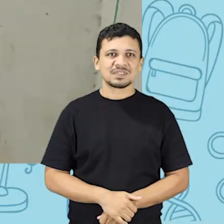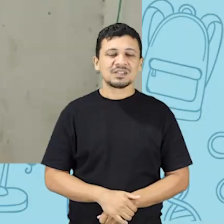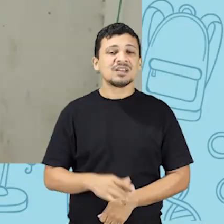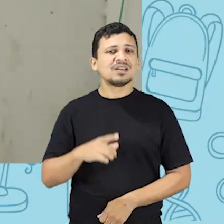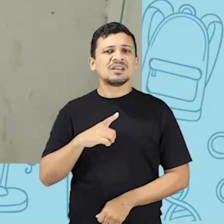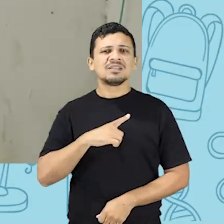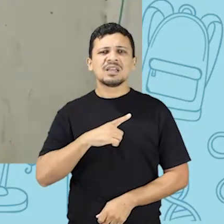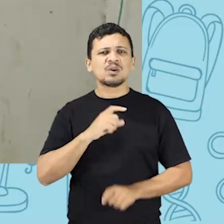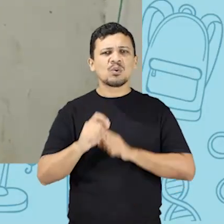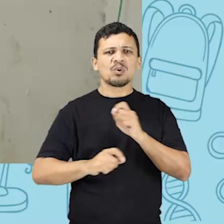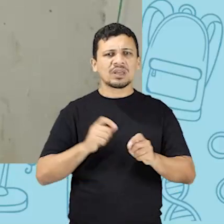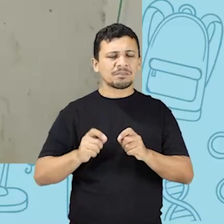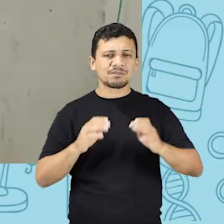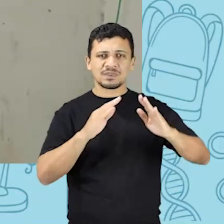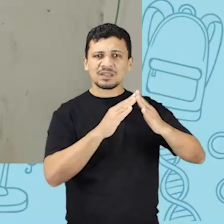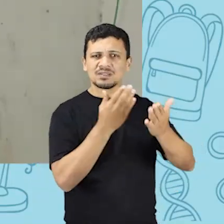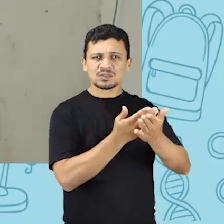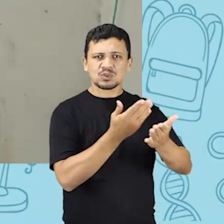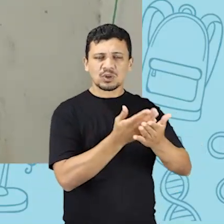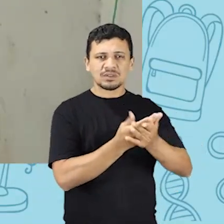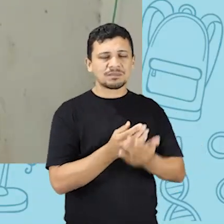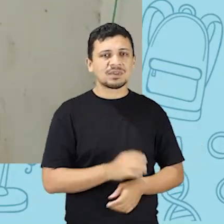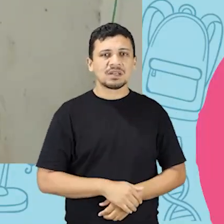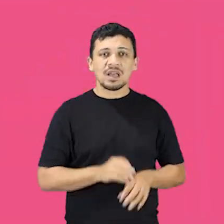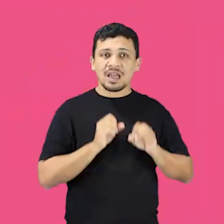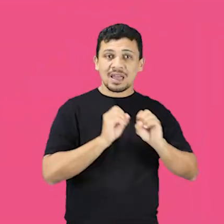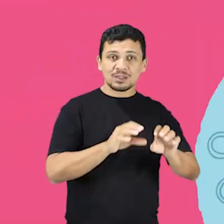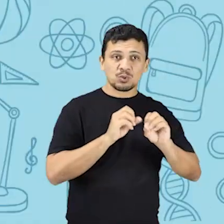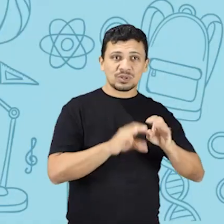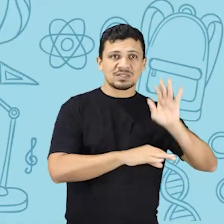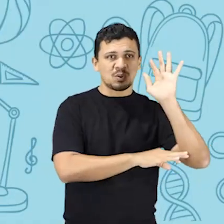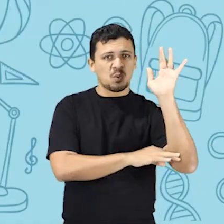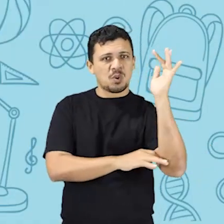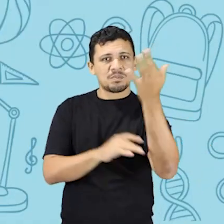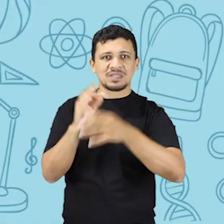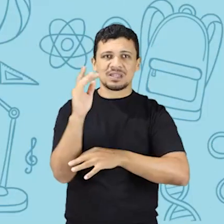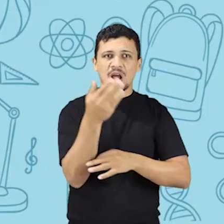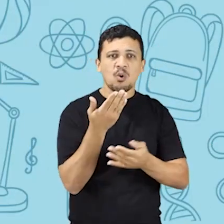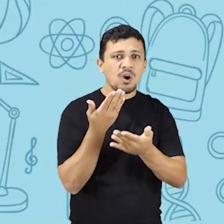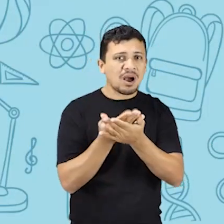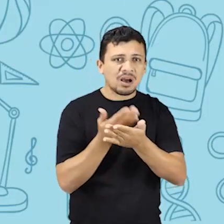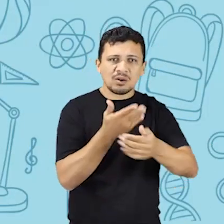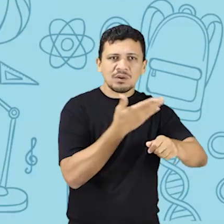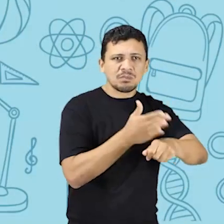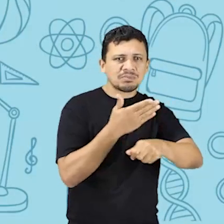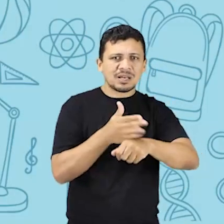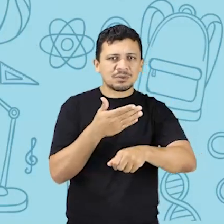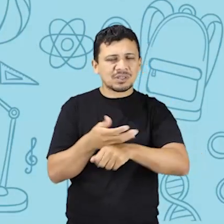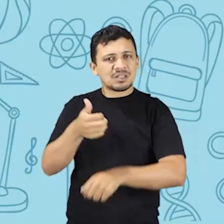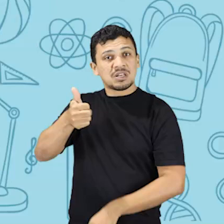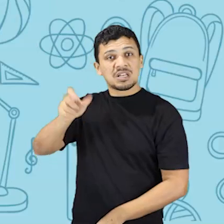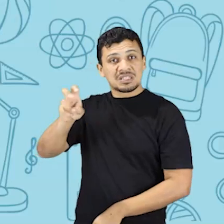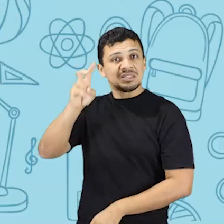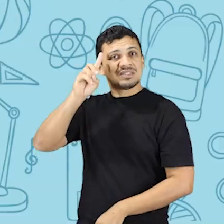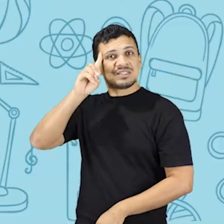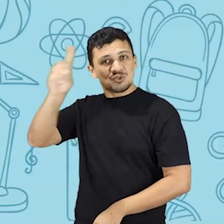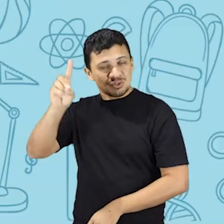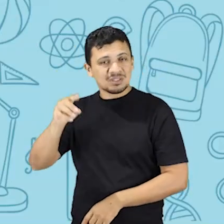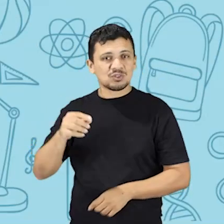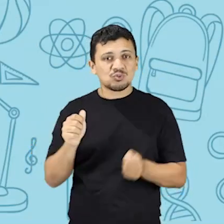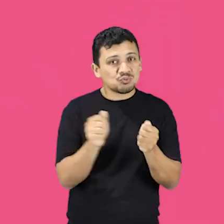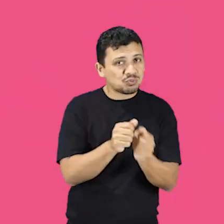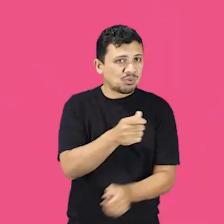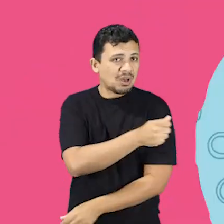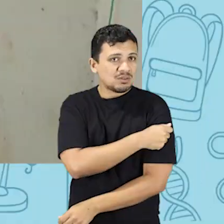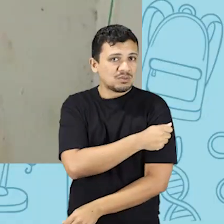Executadas aqui são, na escola, são educação ambiental, aula prática em 15 dias com os alunos